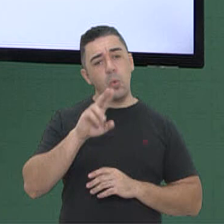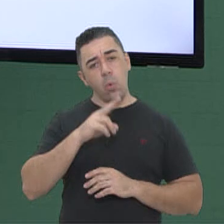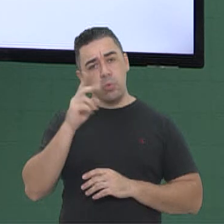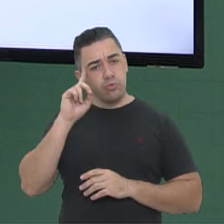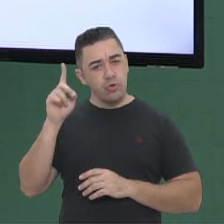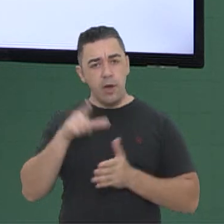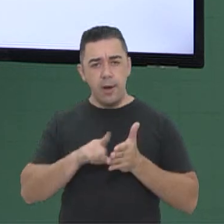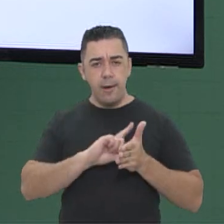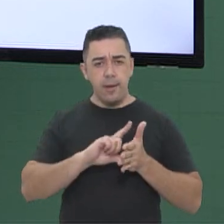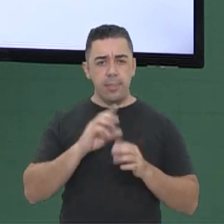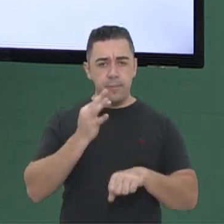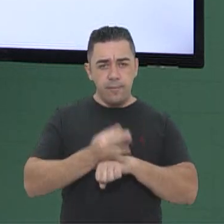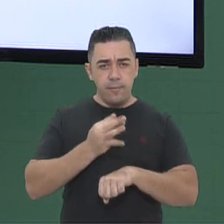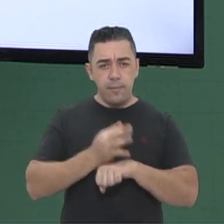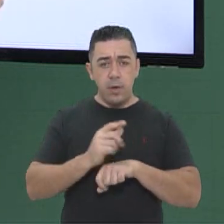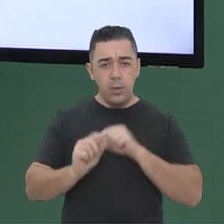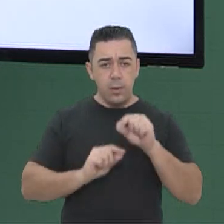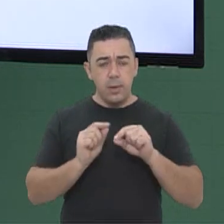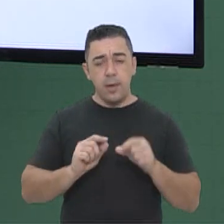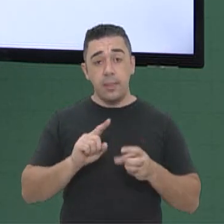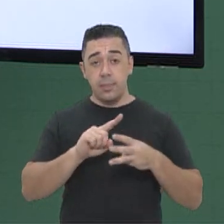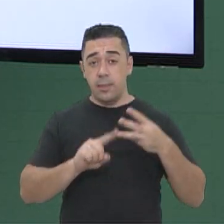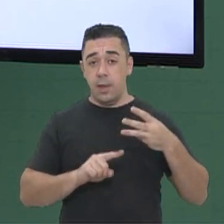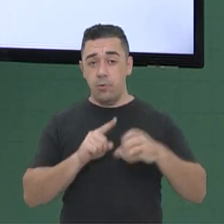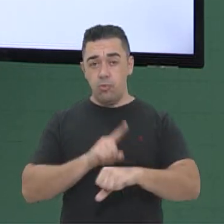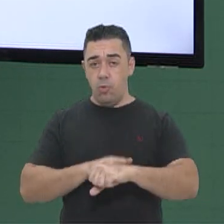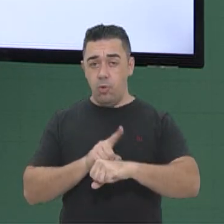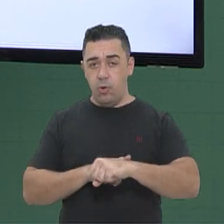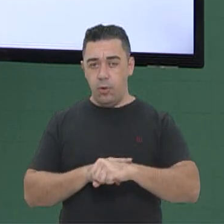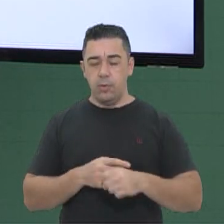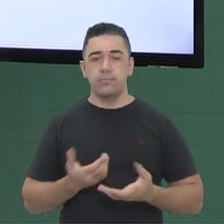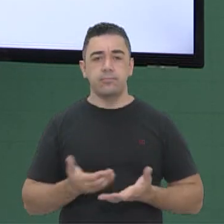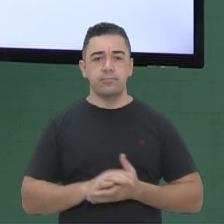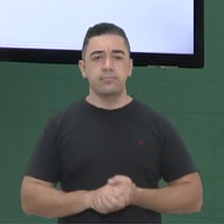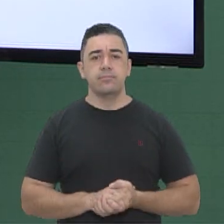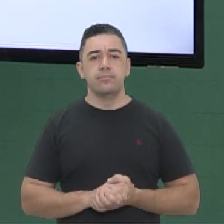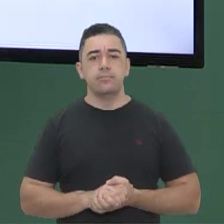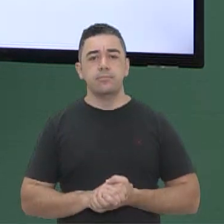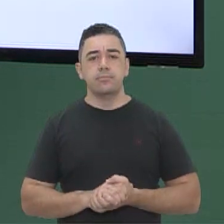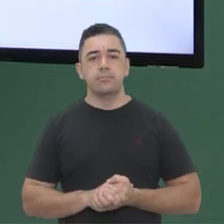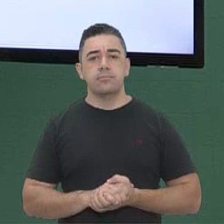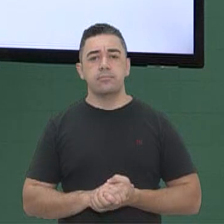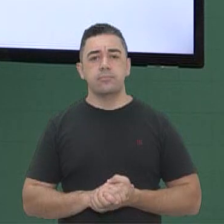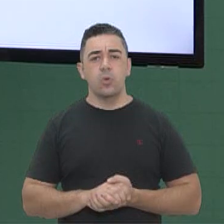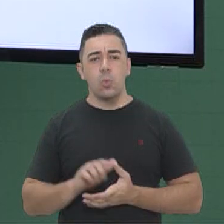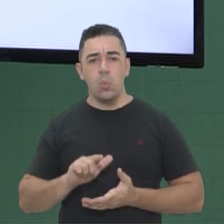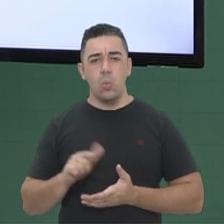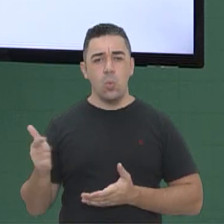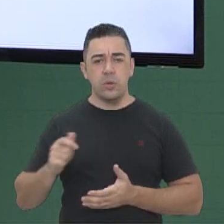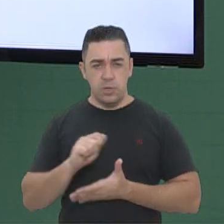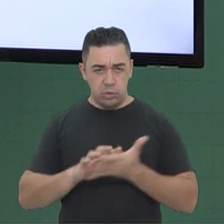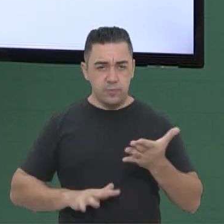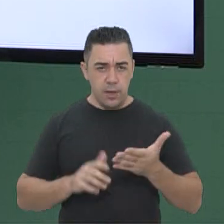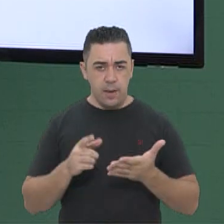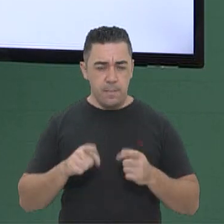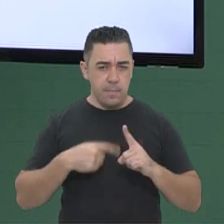vésperas de feriados são apenas 3. Vamos a mais um